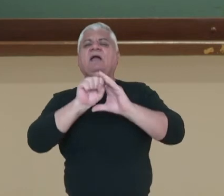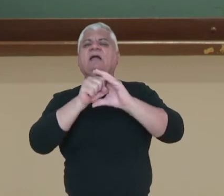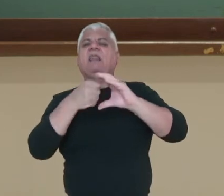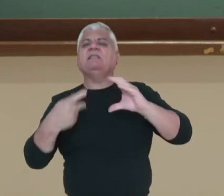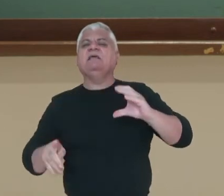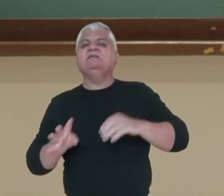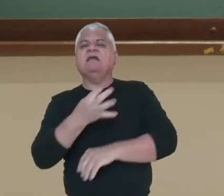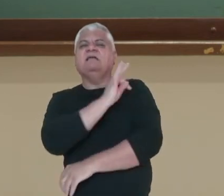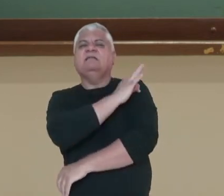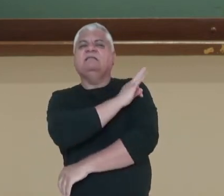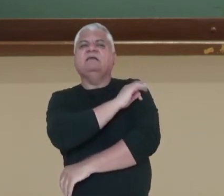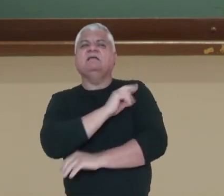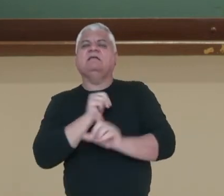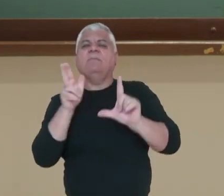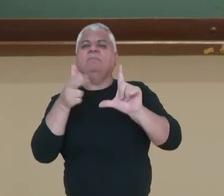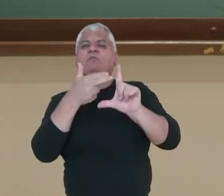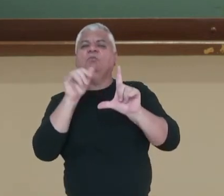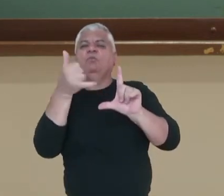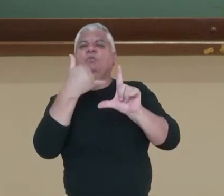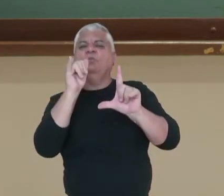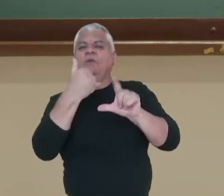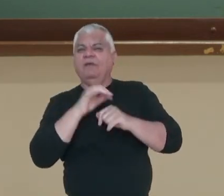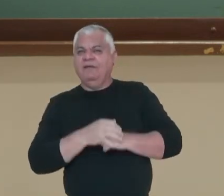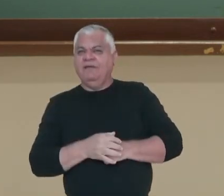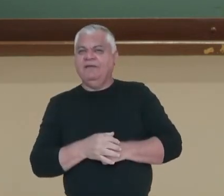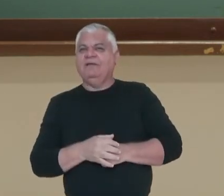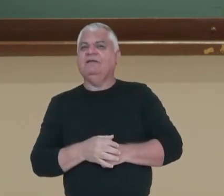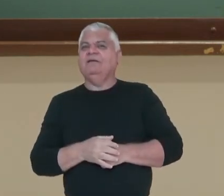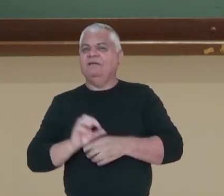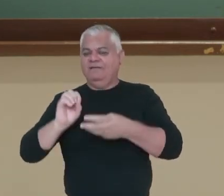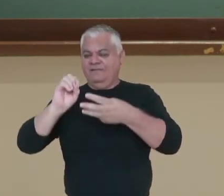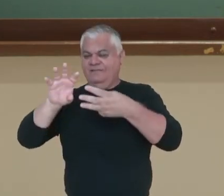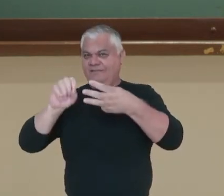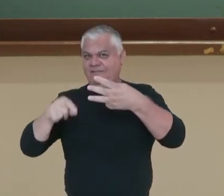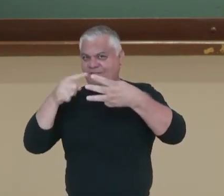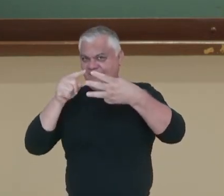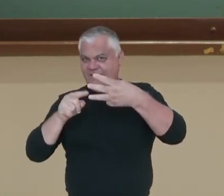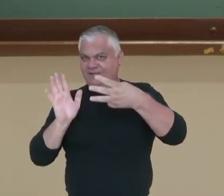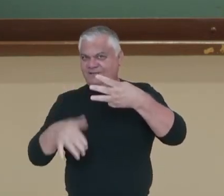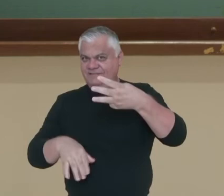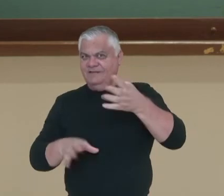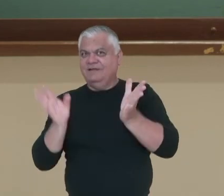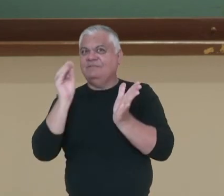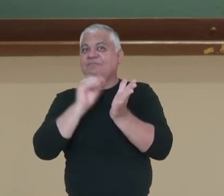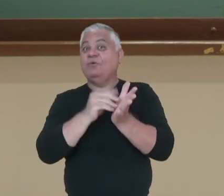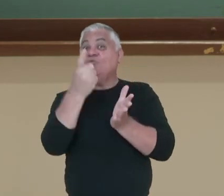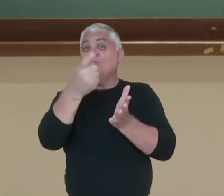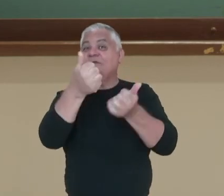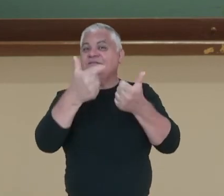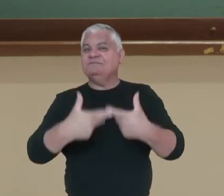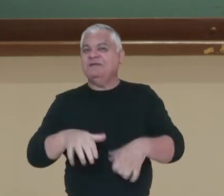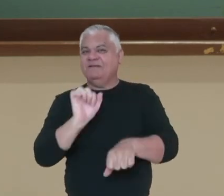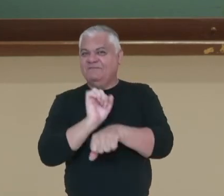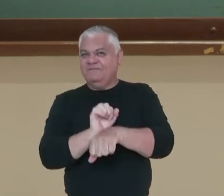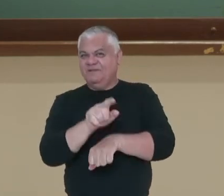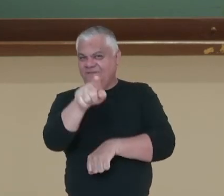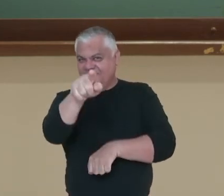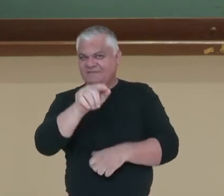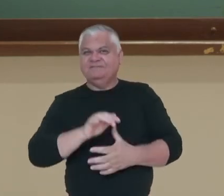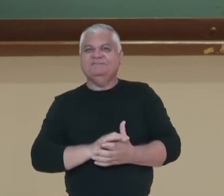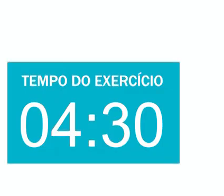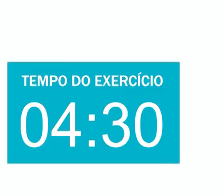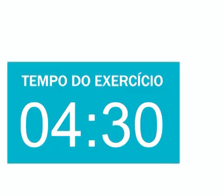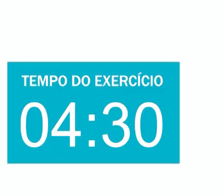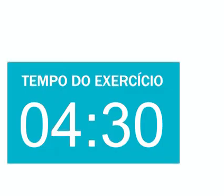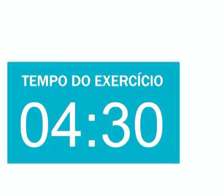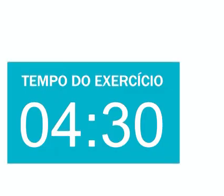característica técnica da pintura impressionista. Eu passei para vocês três características. Escreve uma com as suas palavras, eu fico aguardando vocês. Até daqui a pouquinho.